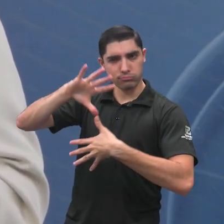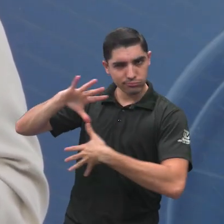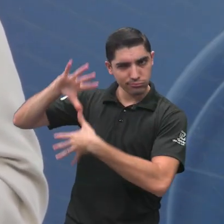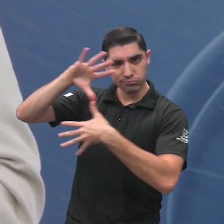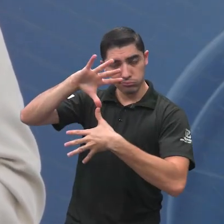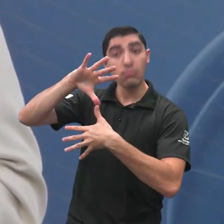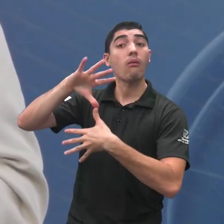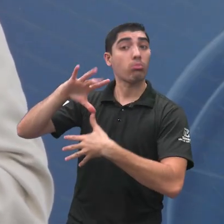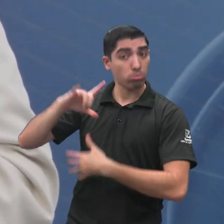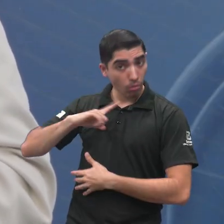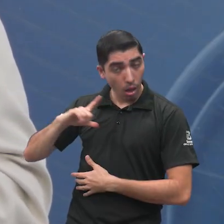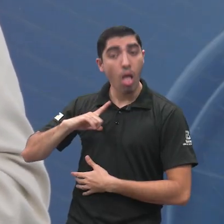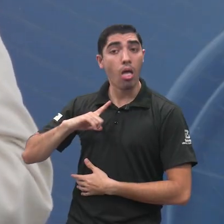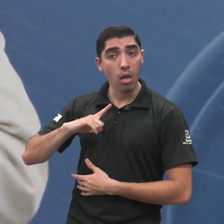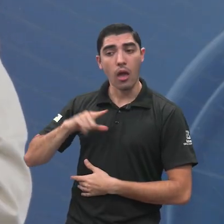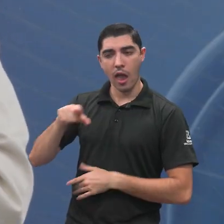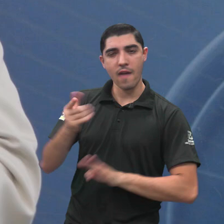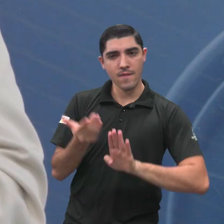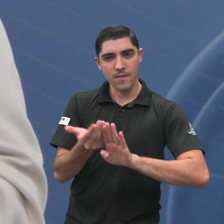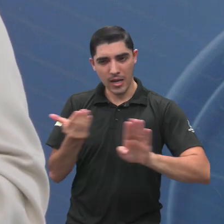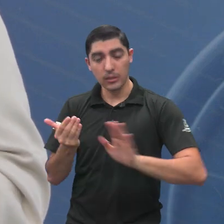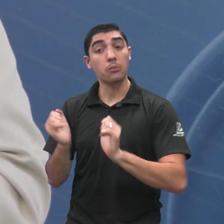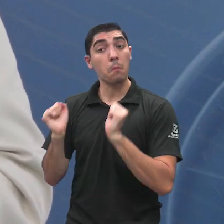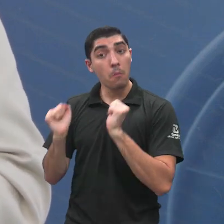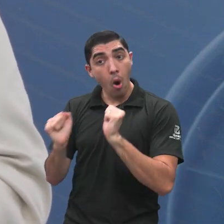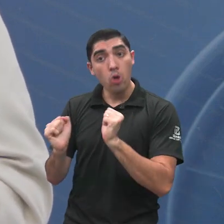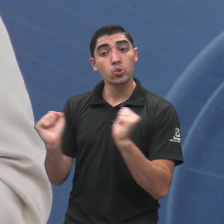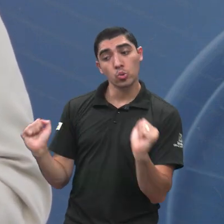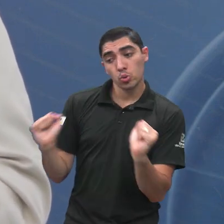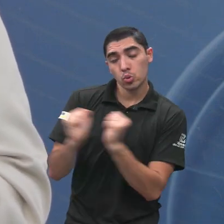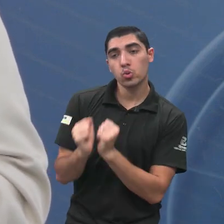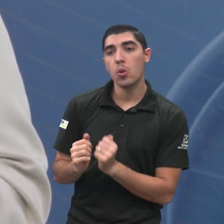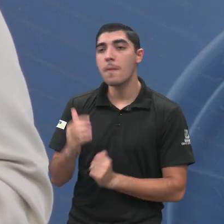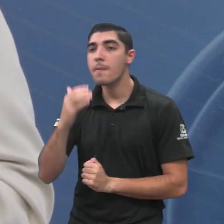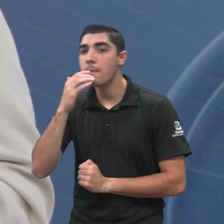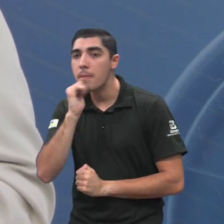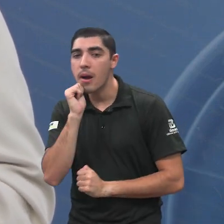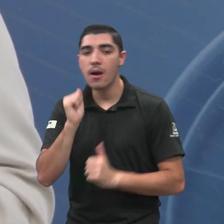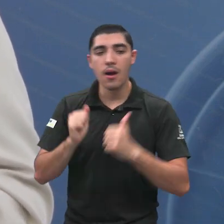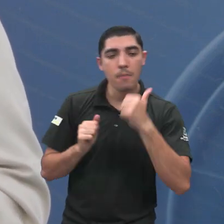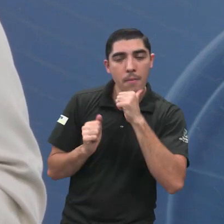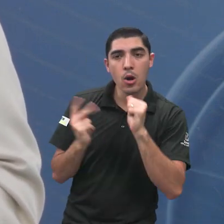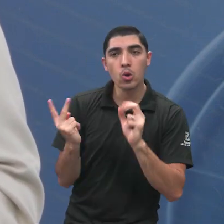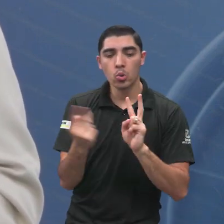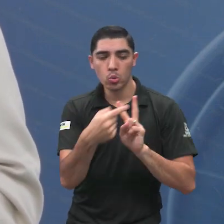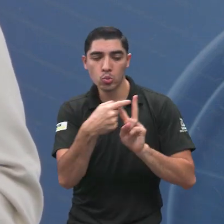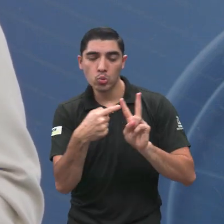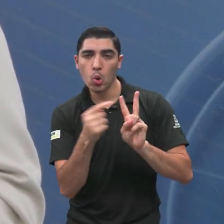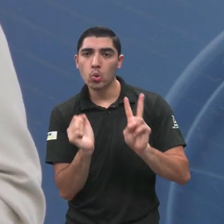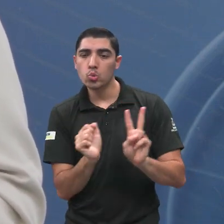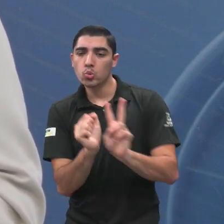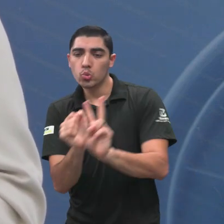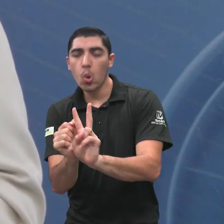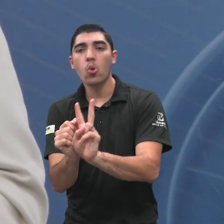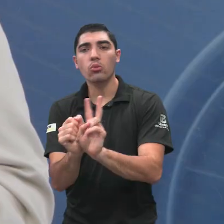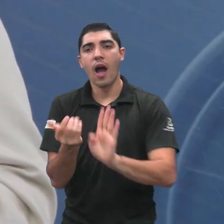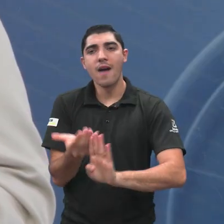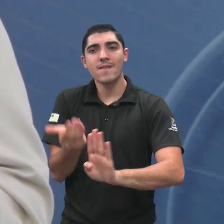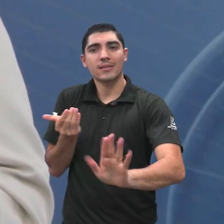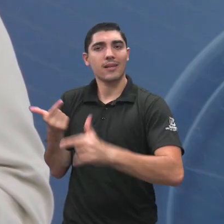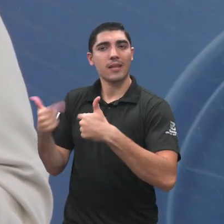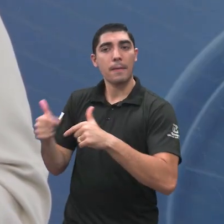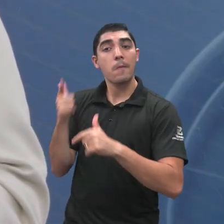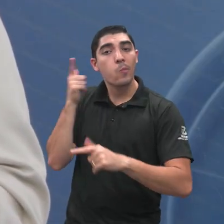pode ser compartilhada entre pai e mãe, permitindo uma participação mais equilibrada desde o início